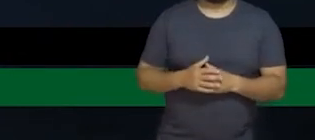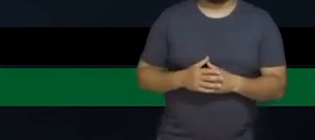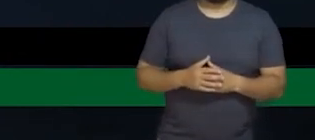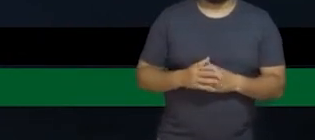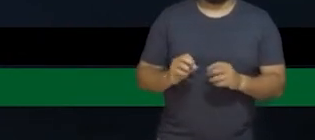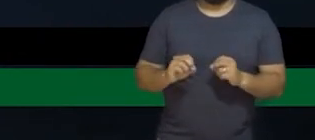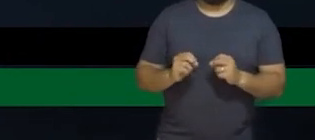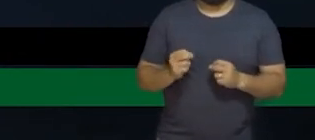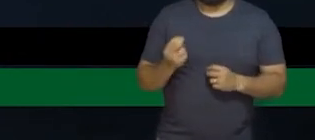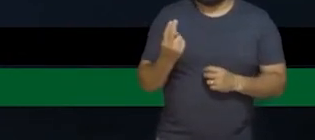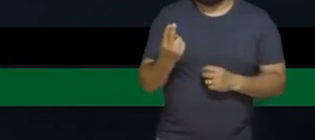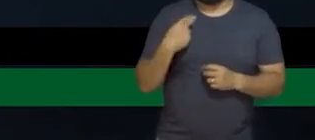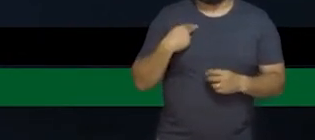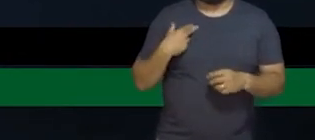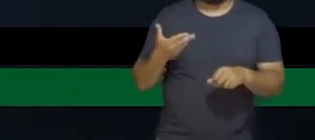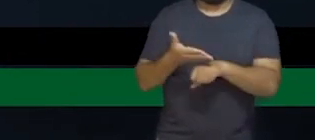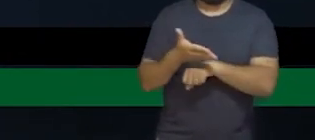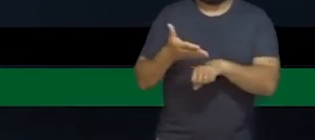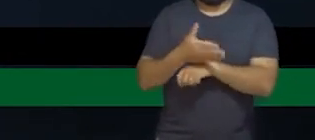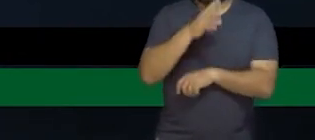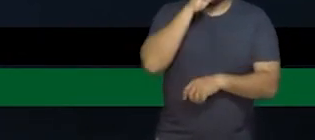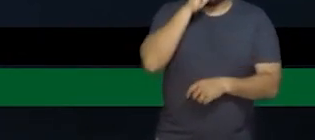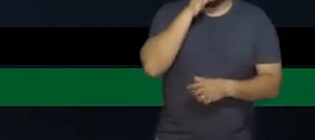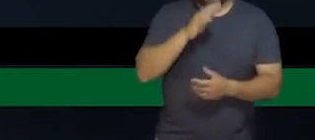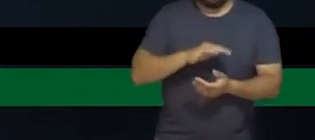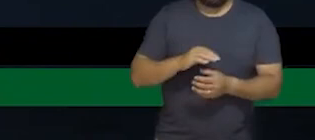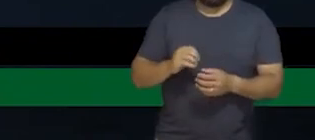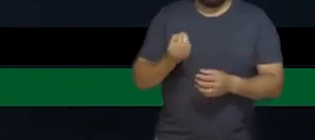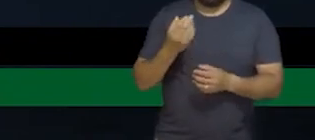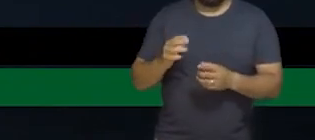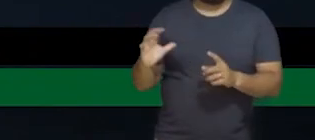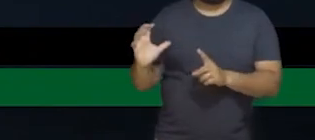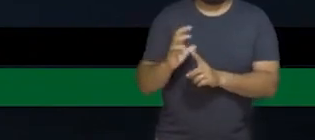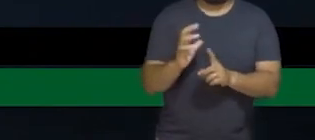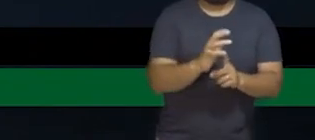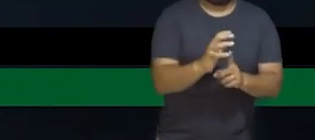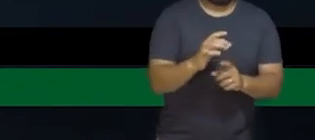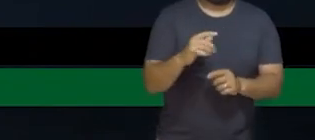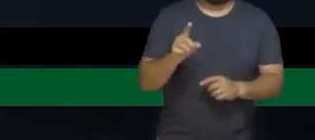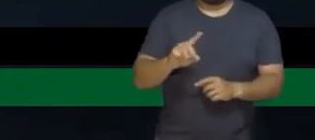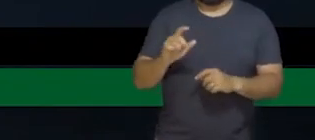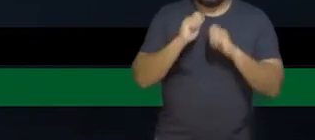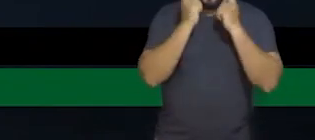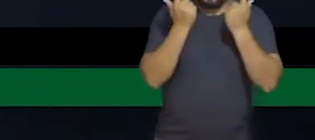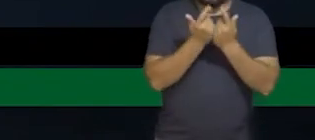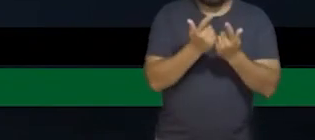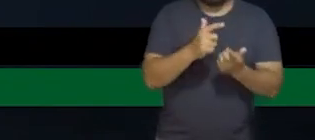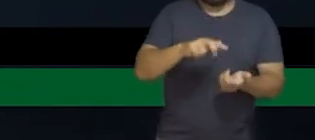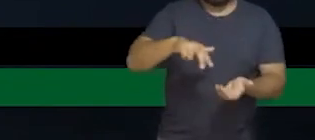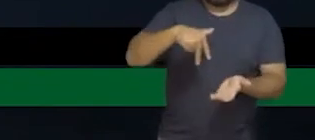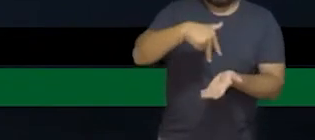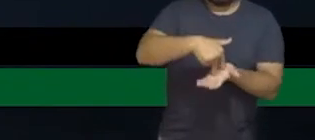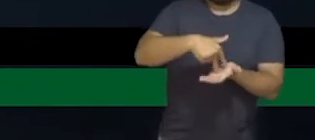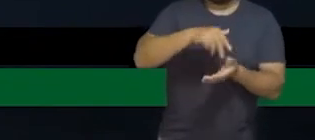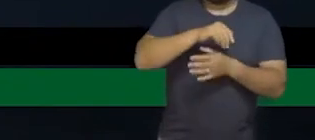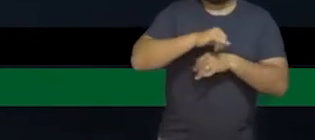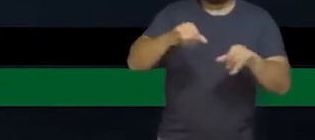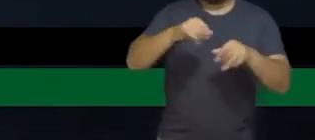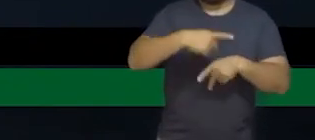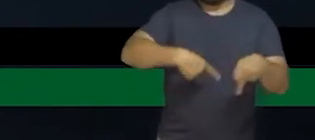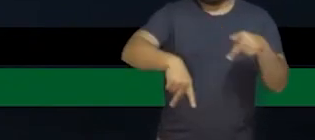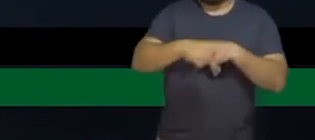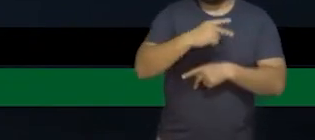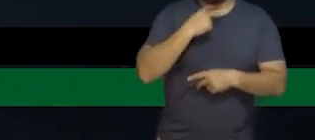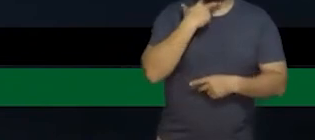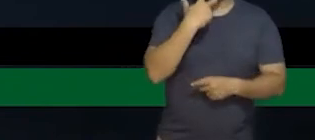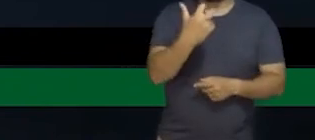ou interferências indevidas. É na Alesc que a voz do povo encontra um canal direto, promovendo um